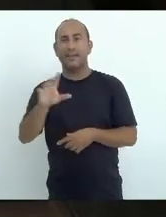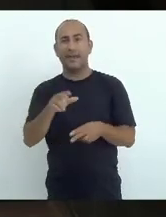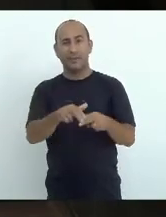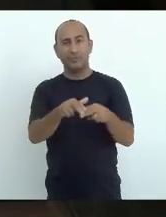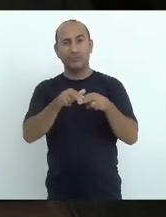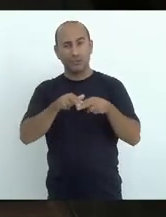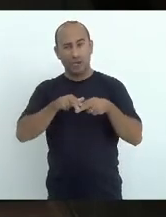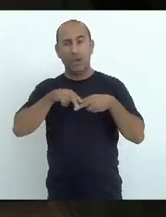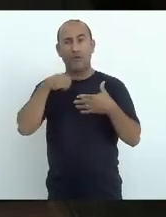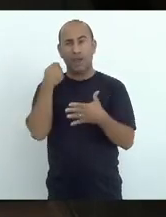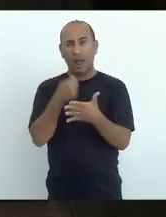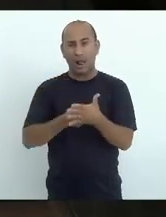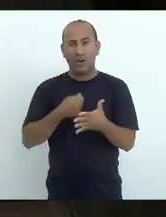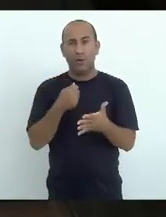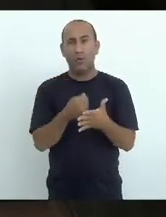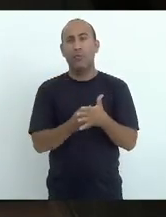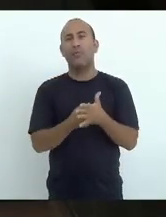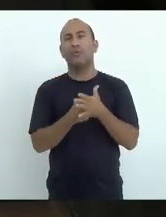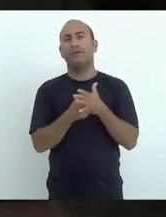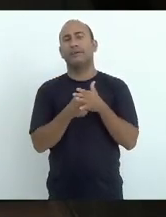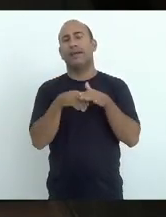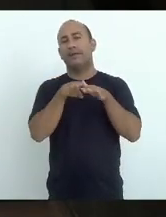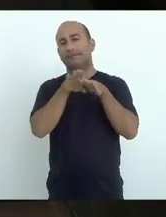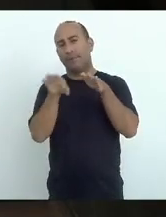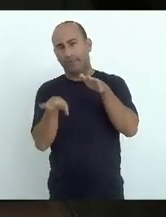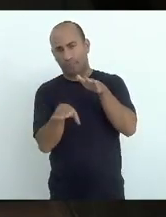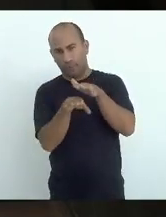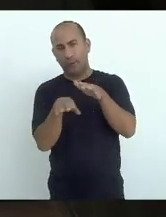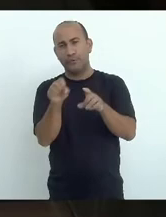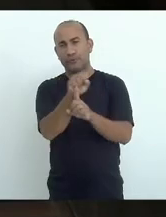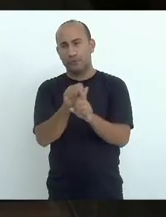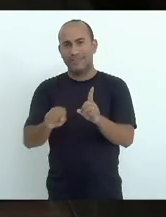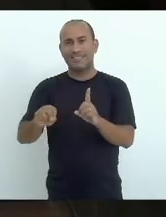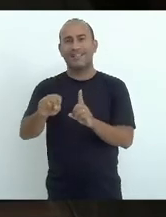luta pela desigualdade social,